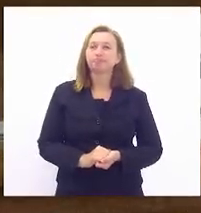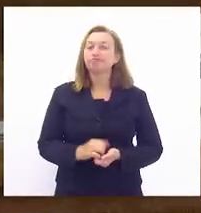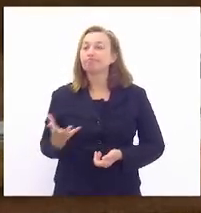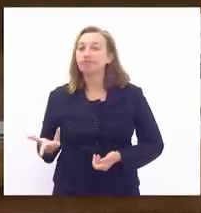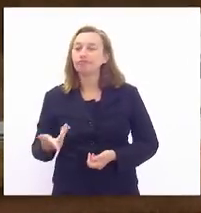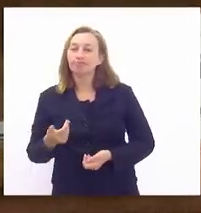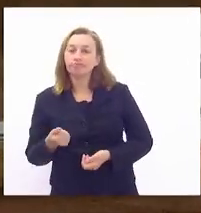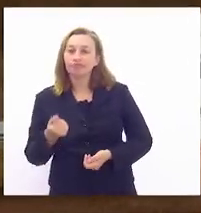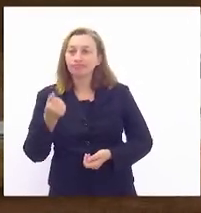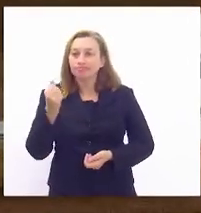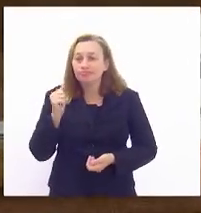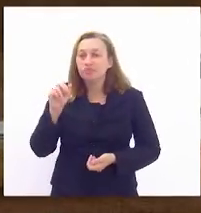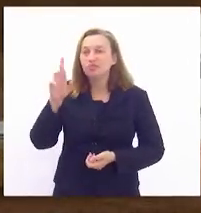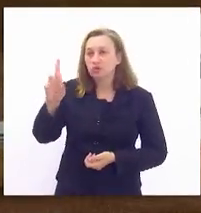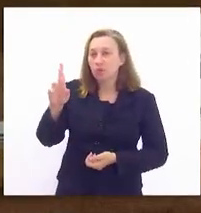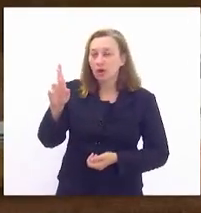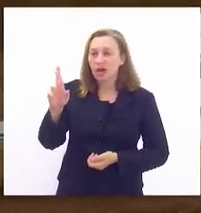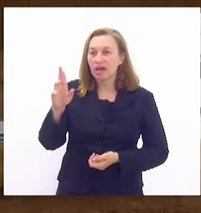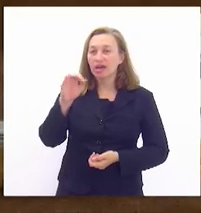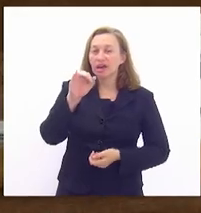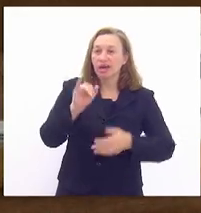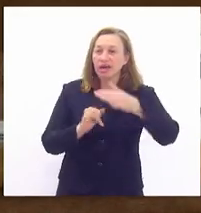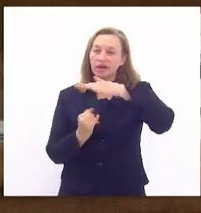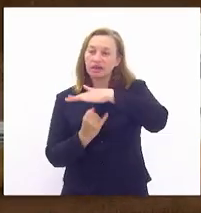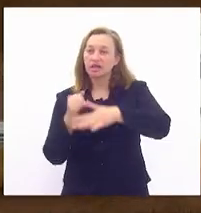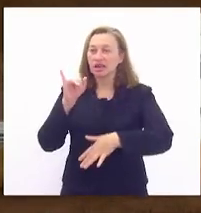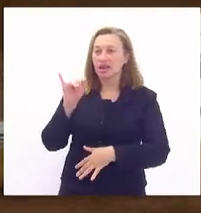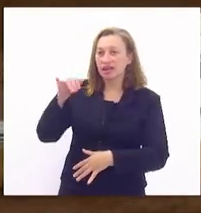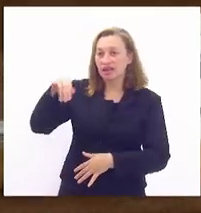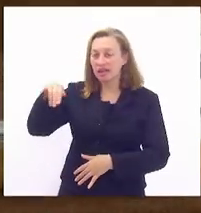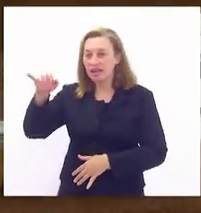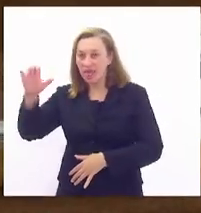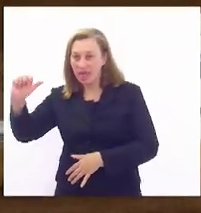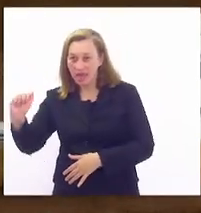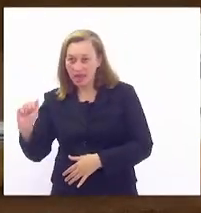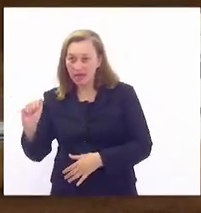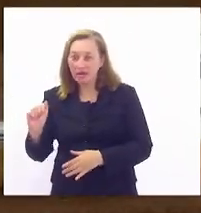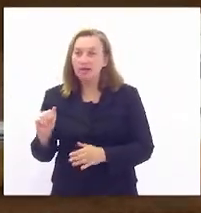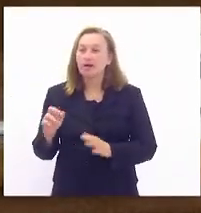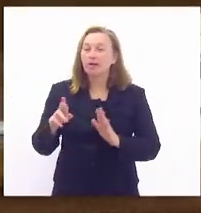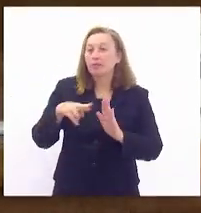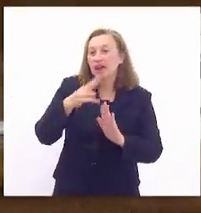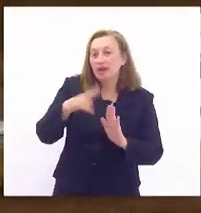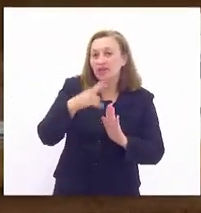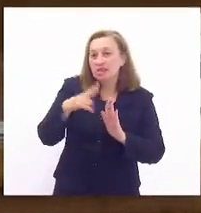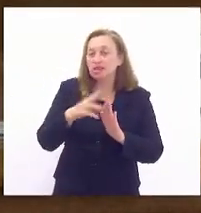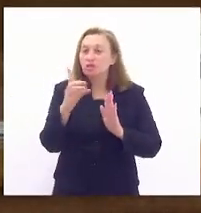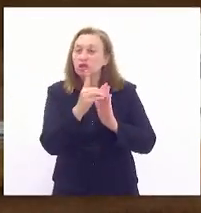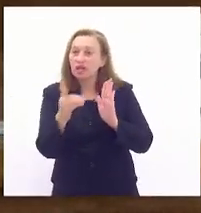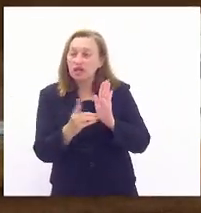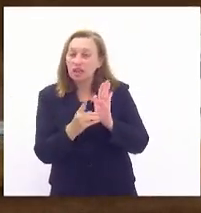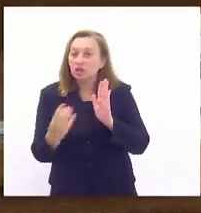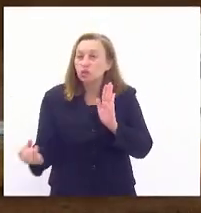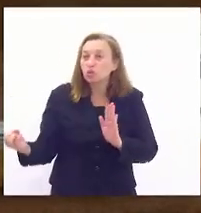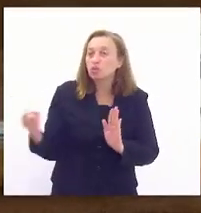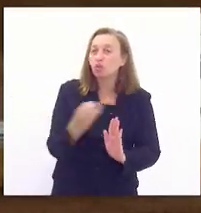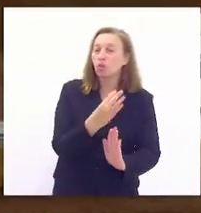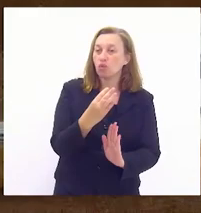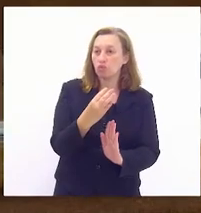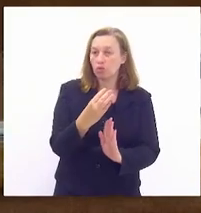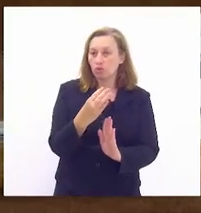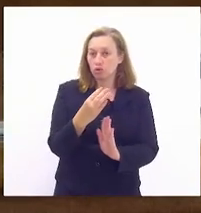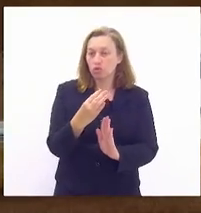qualidade do ar, o INEA trabalhou intensamente, né, para a revisão do decreto. Esse novo decreto que foi